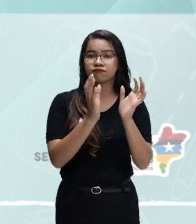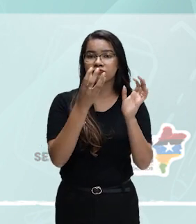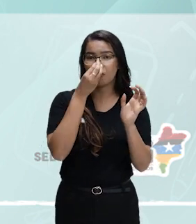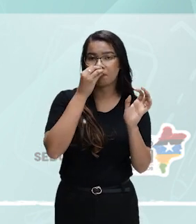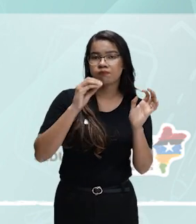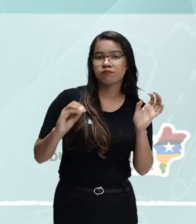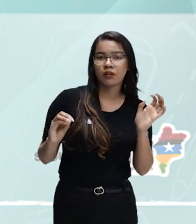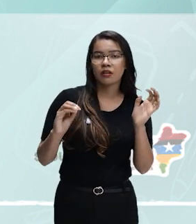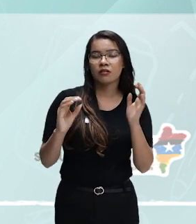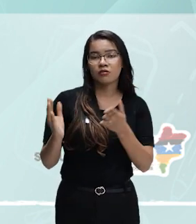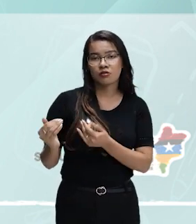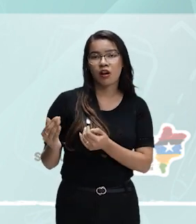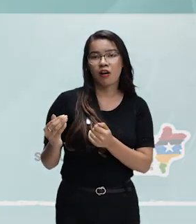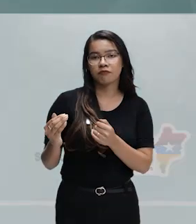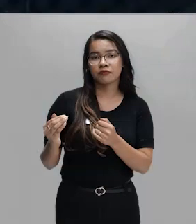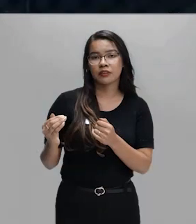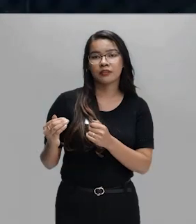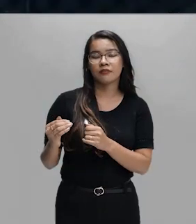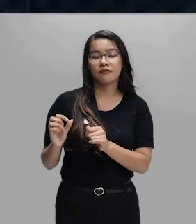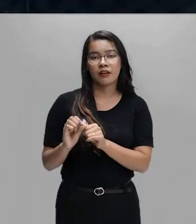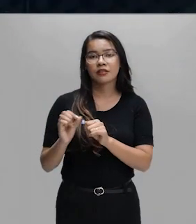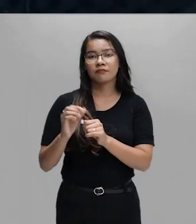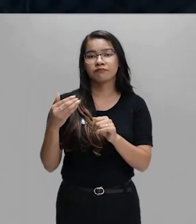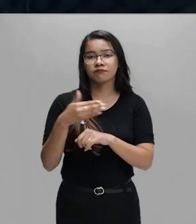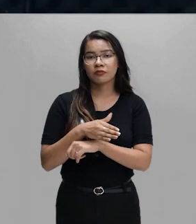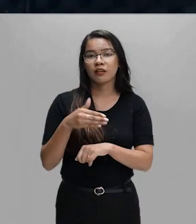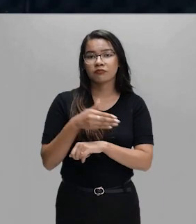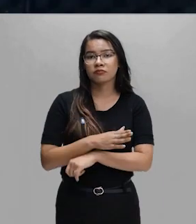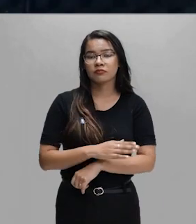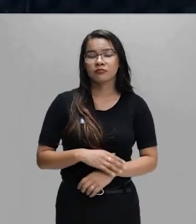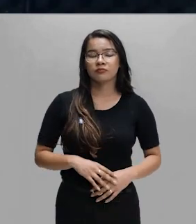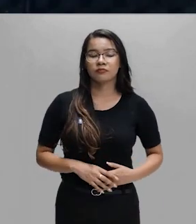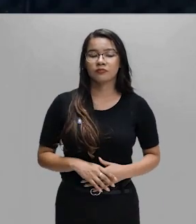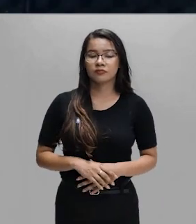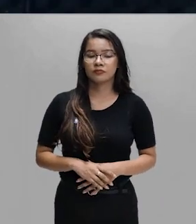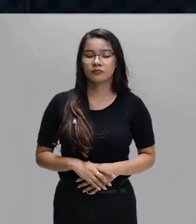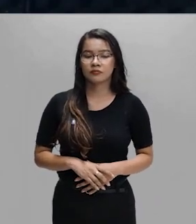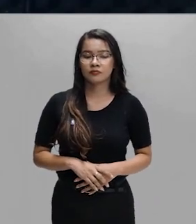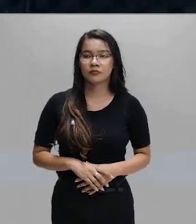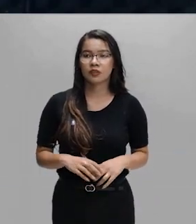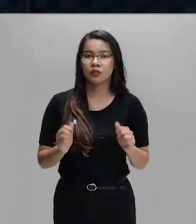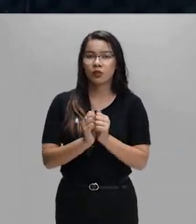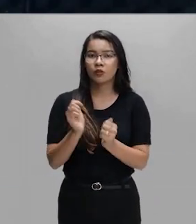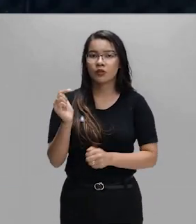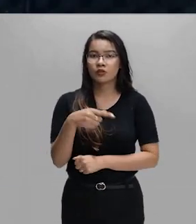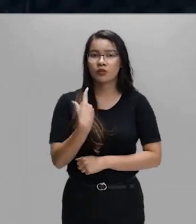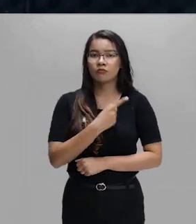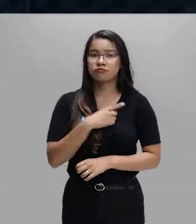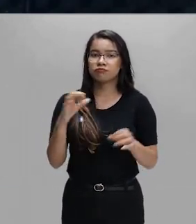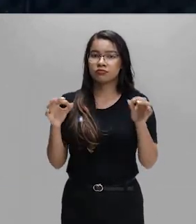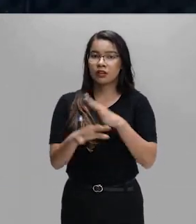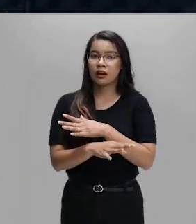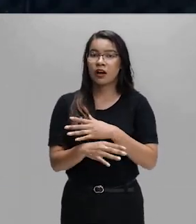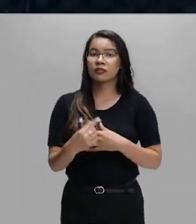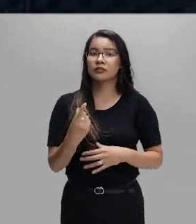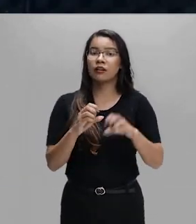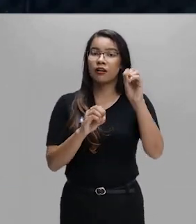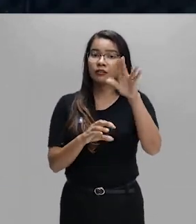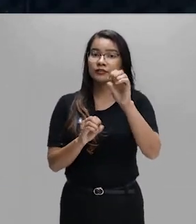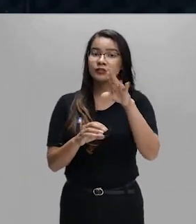de periferia fazem parte desses grupos segregados, como foi citado anteriormente. Com isso, encerramos mais uma